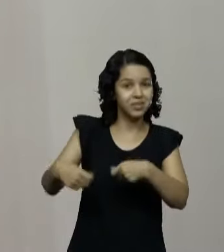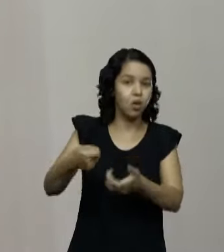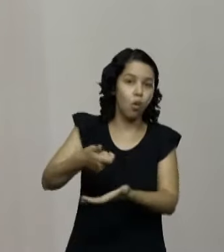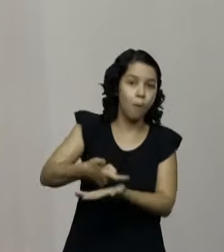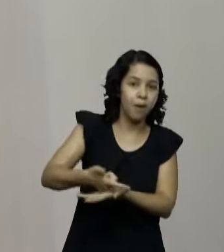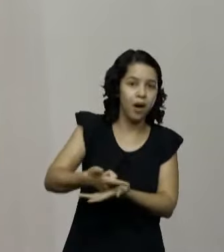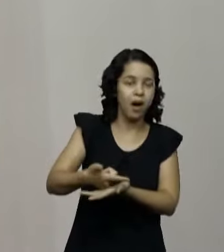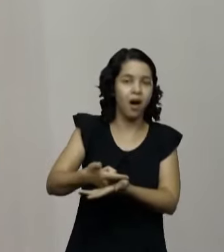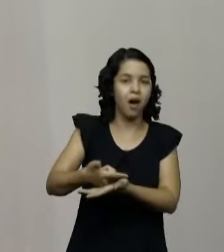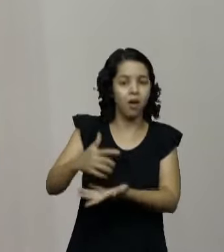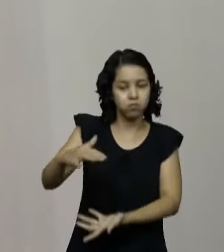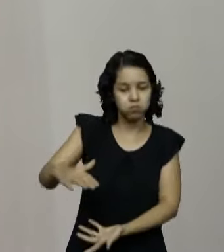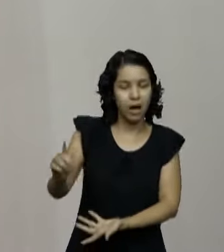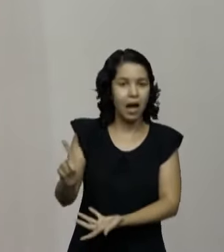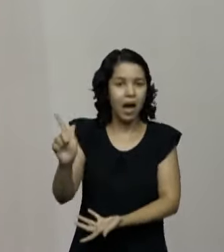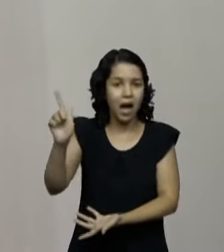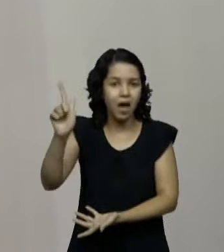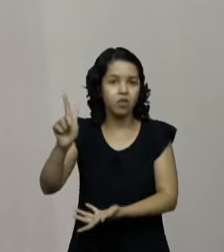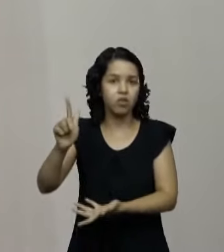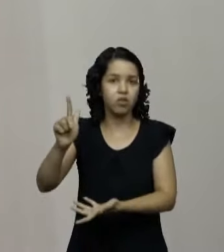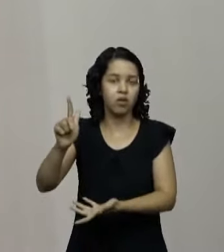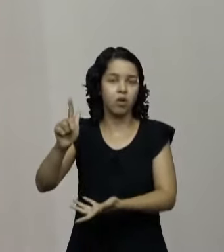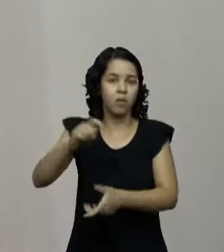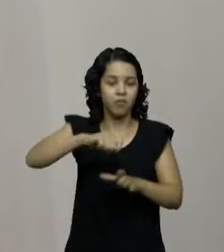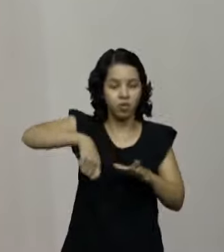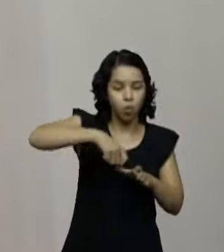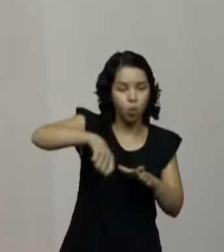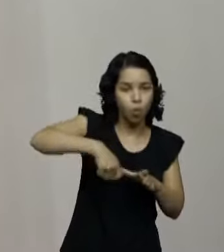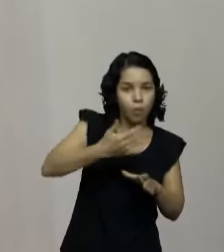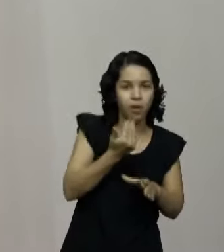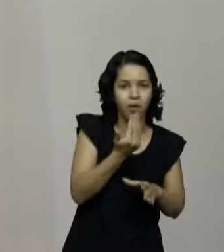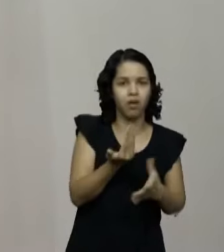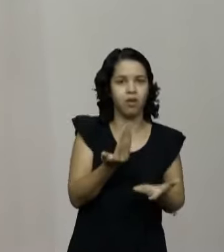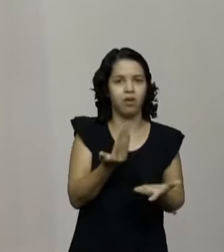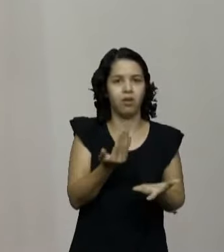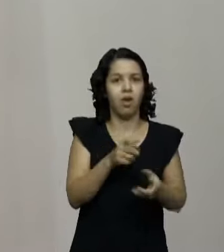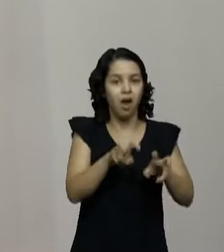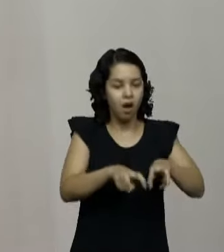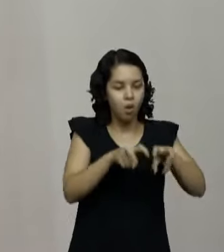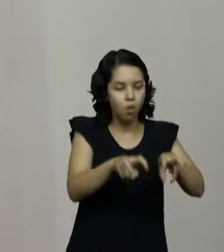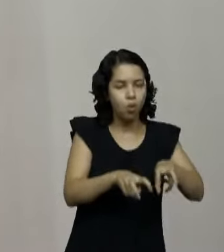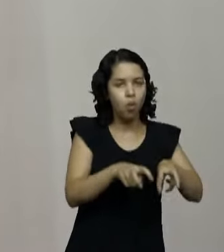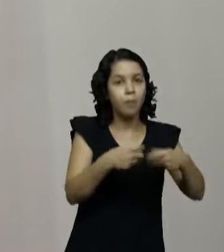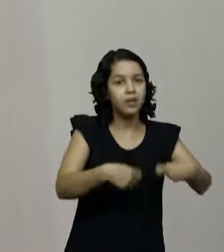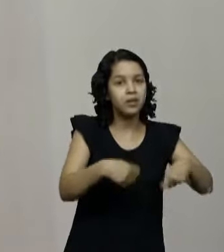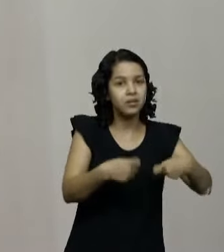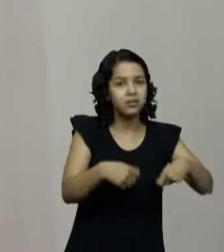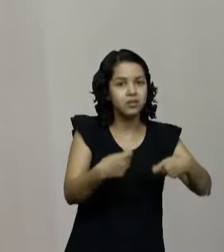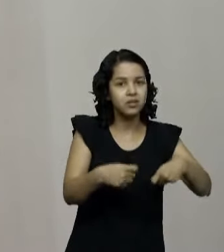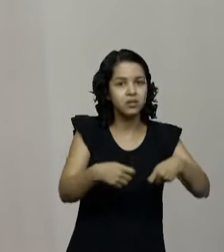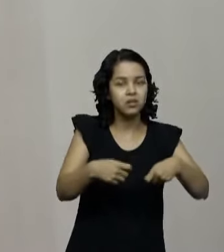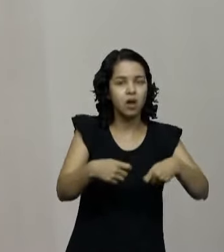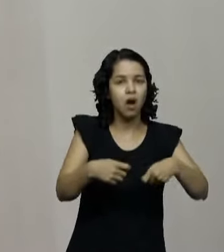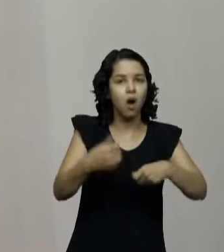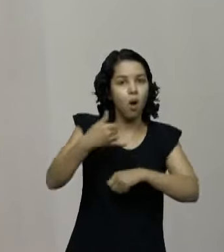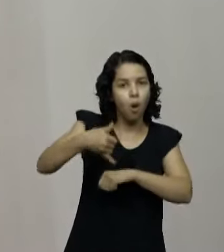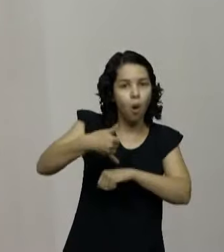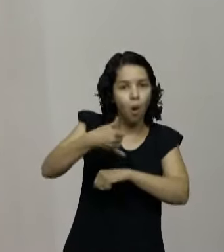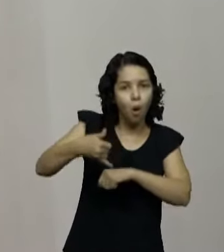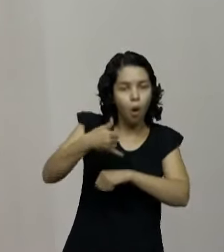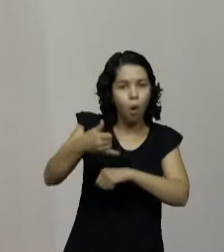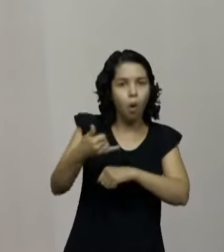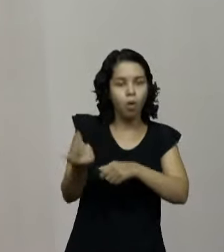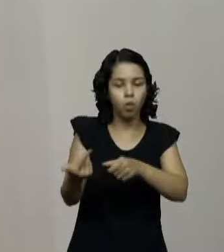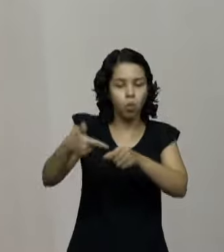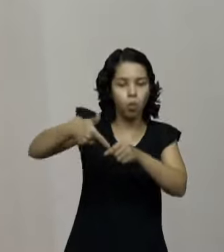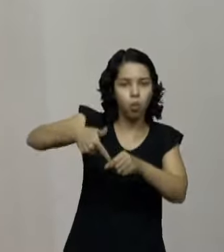fazer comida, do agricultor que precisa botar o óleo diesel na sua máquina para produzir alimento para